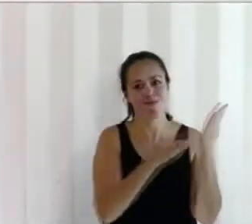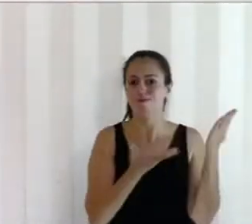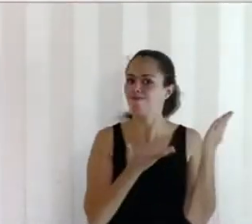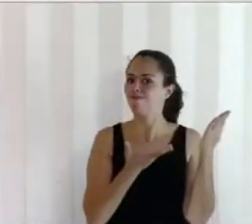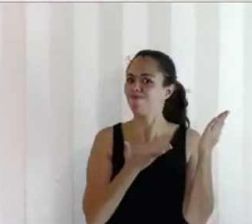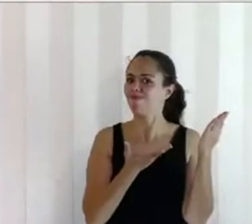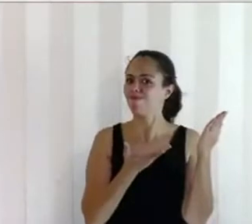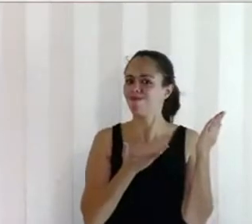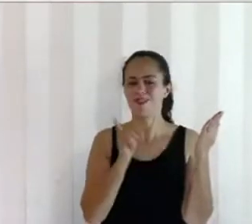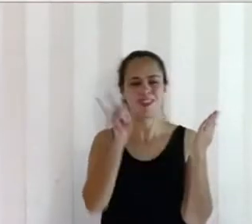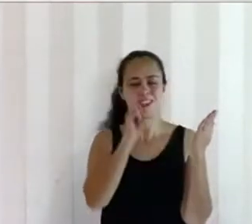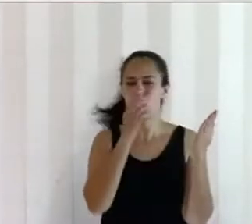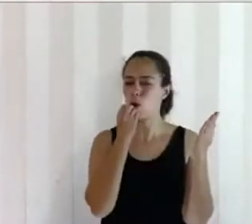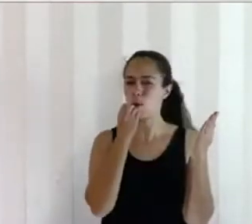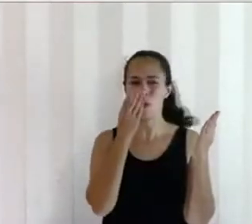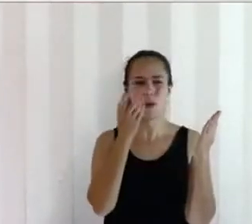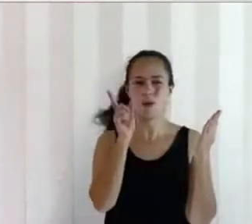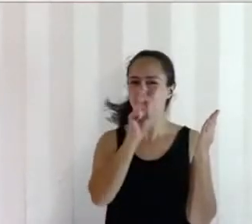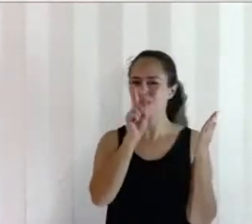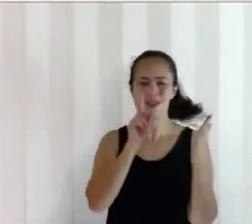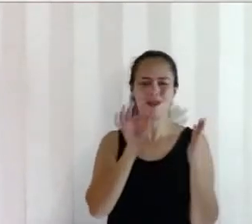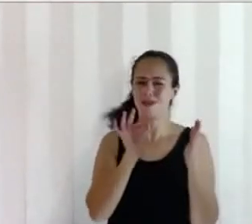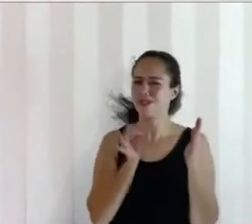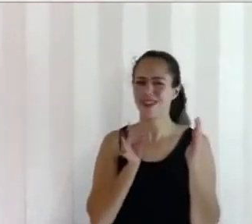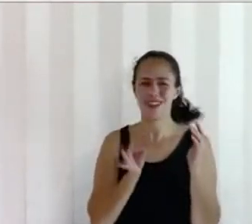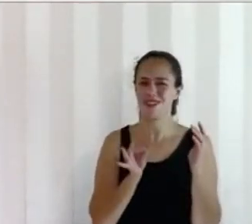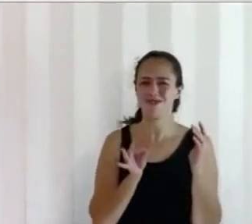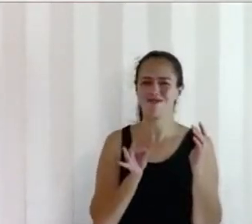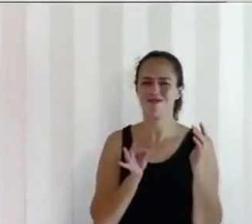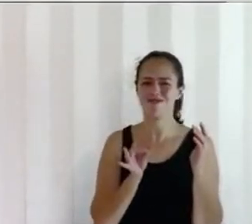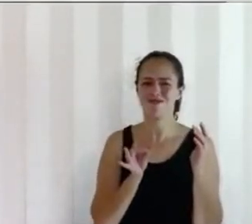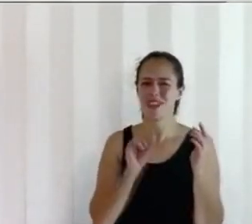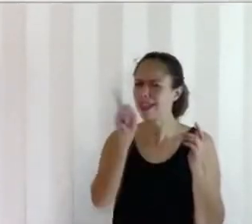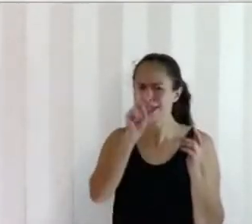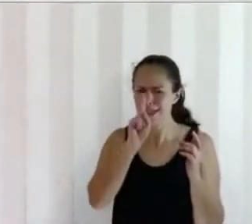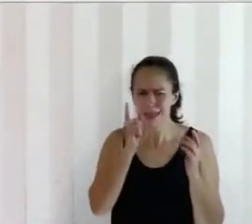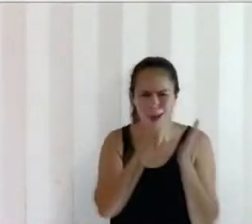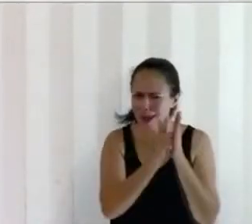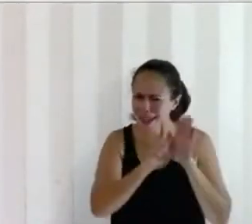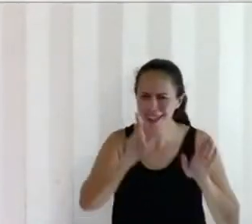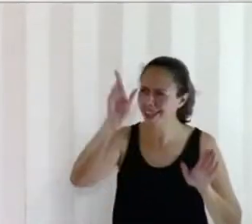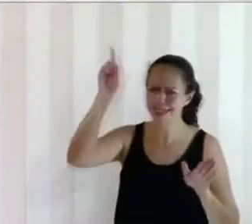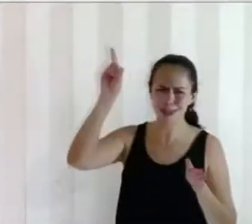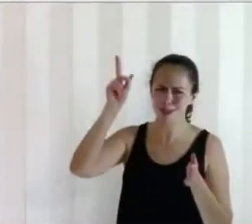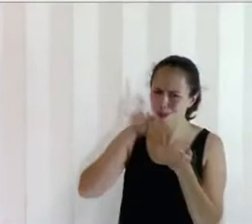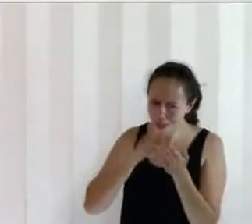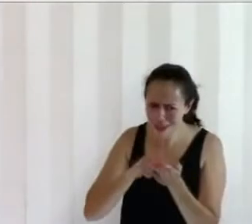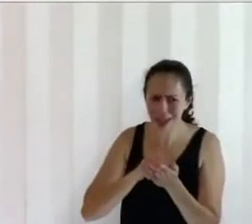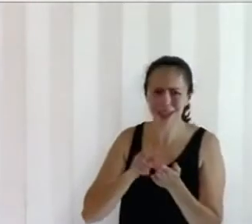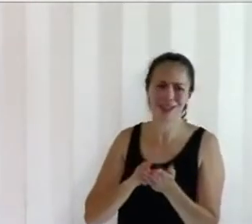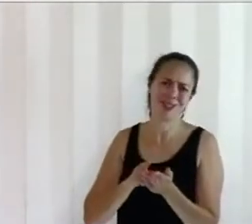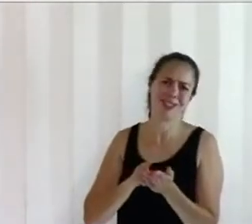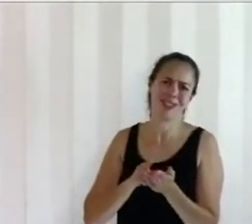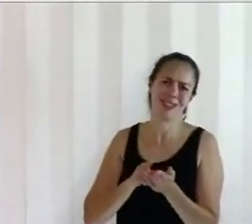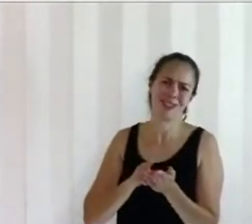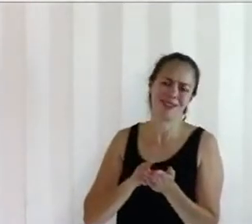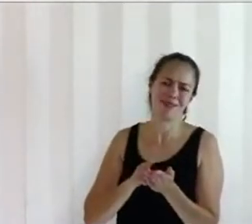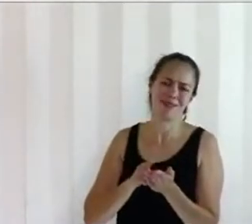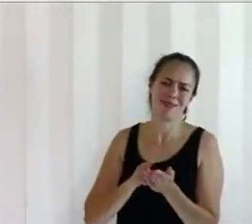e normas que quando se perguntar, mas de onde surgiu isso aqui? Não se sabe, é porque se acostumou a fazer